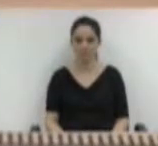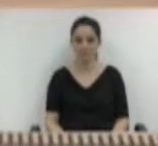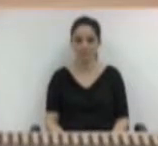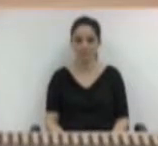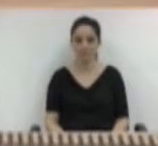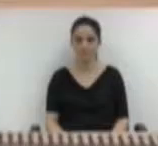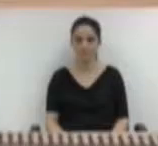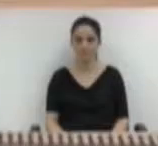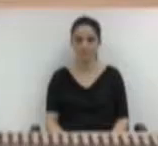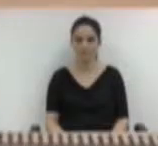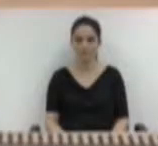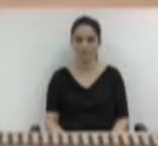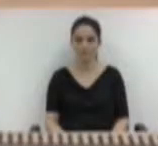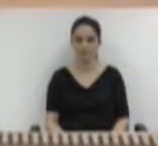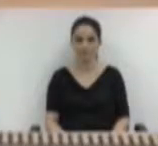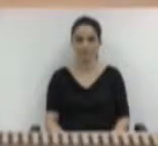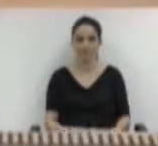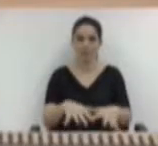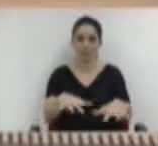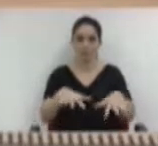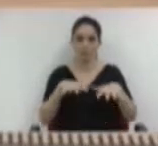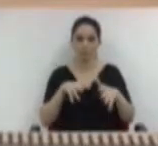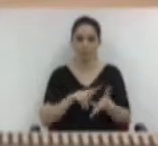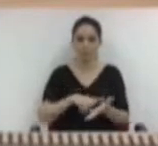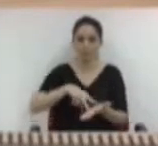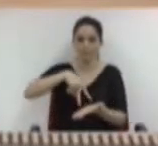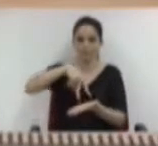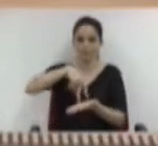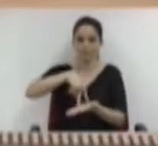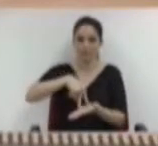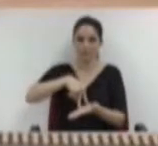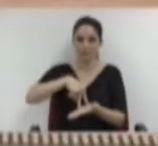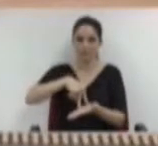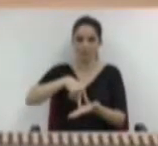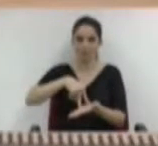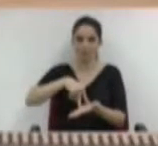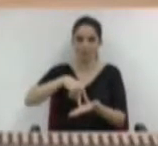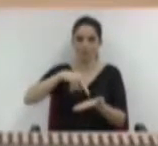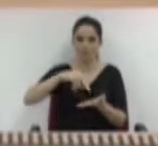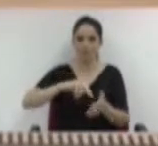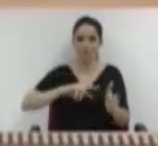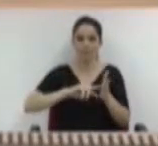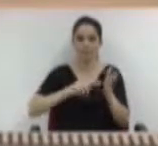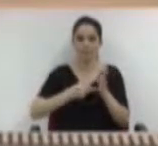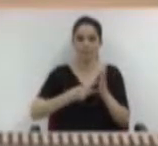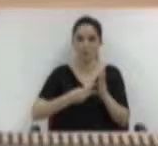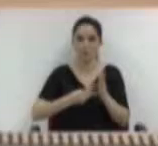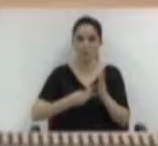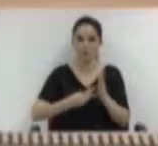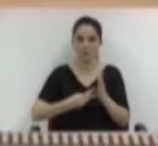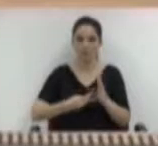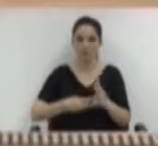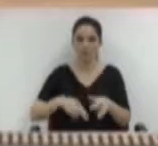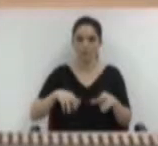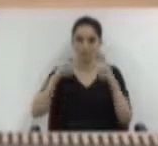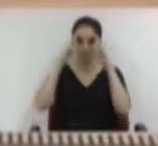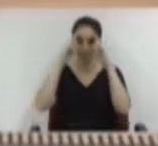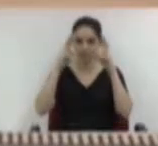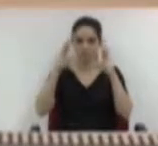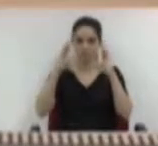convidados, fiquem em pé em forma de respeito ao hino de Limeira, por favor.